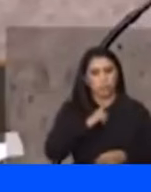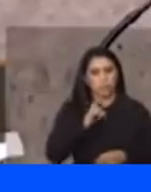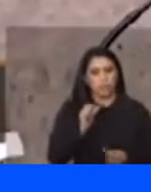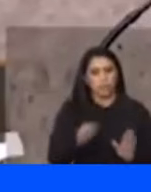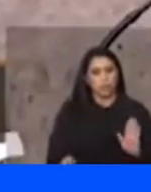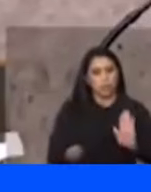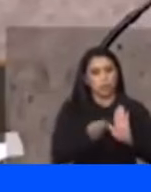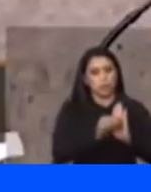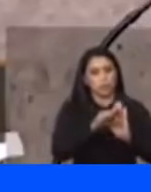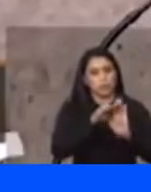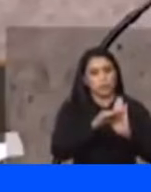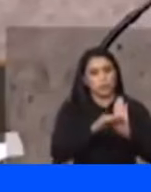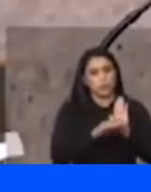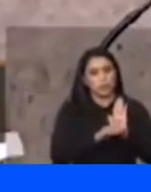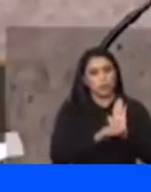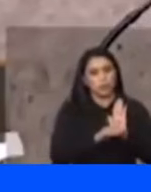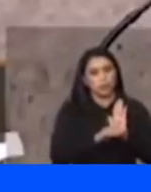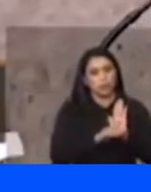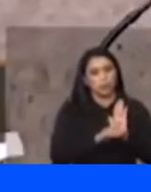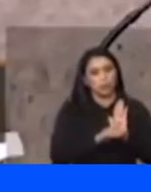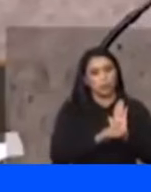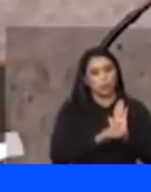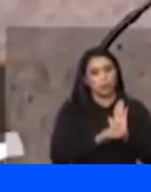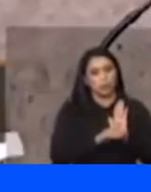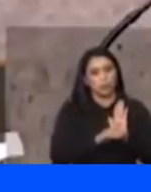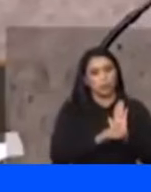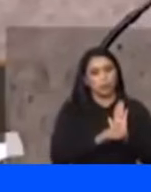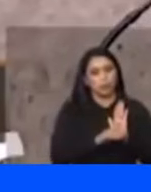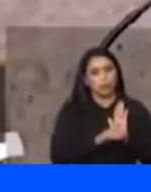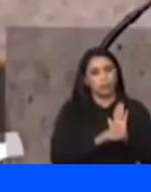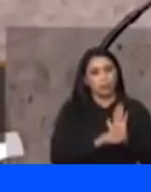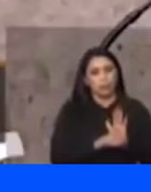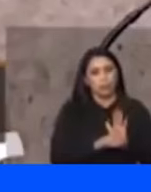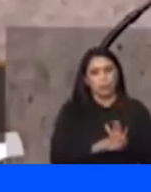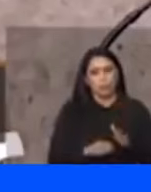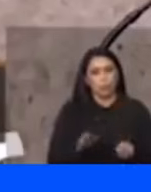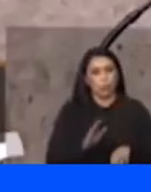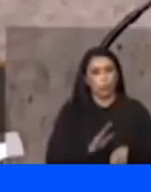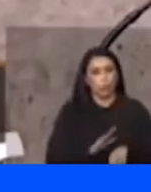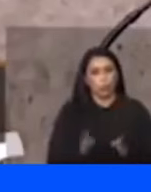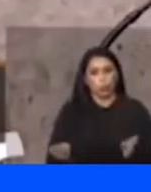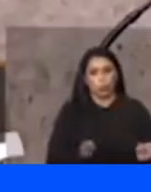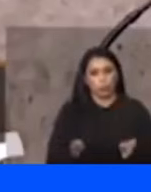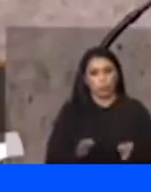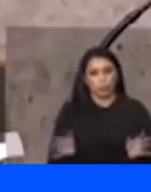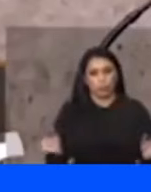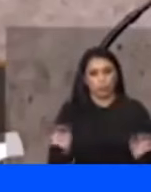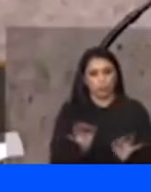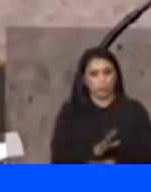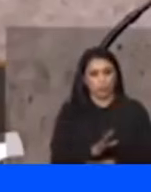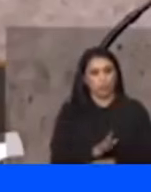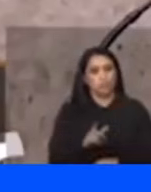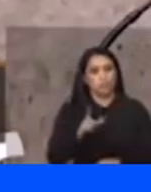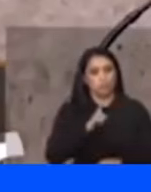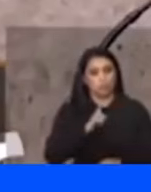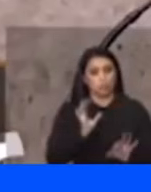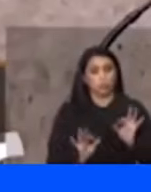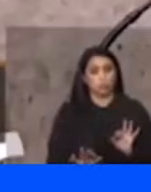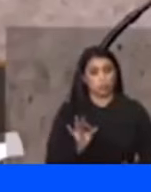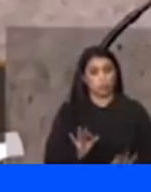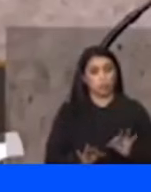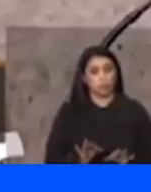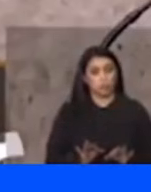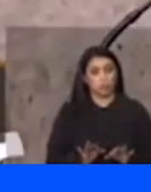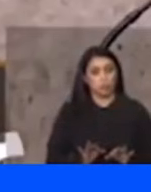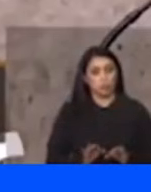em pauta em função de não deixarmos ocorrer a prescrição sem julgamento, né, que vai acontecer nos próximos dias.